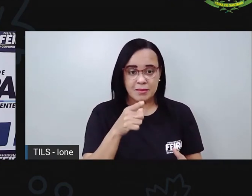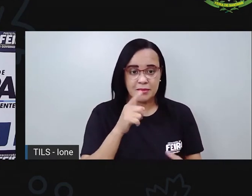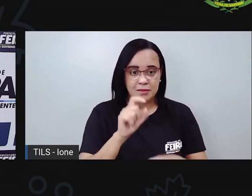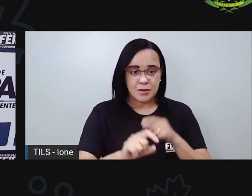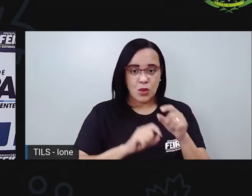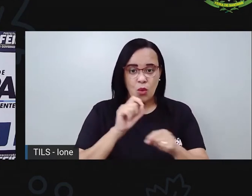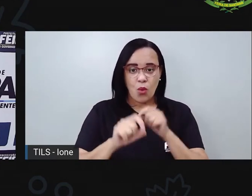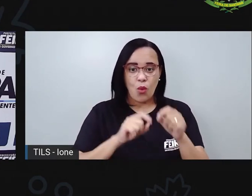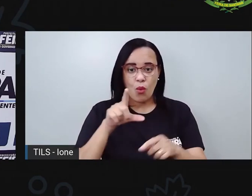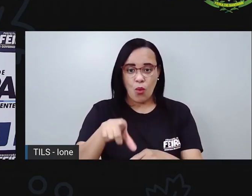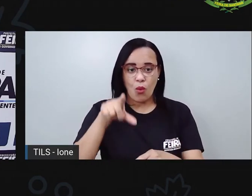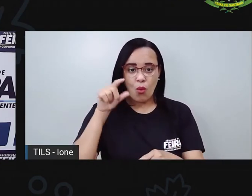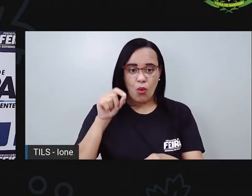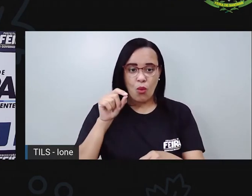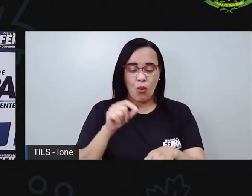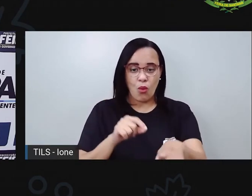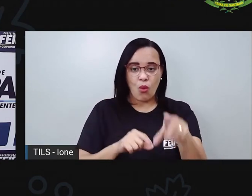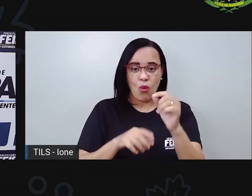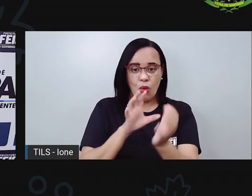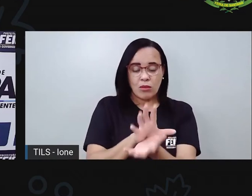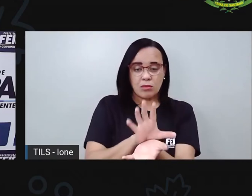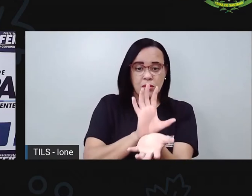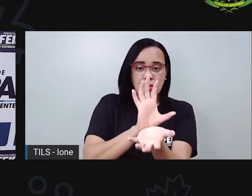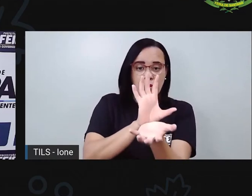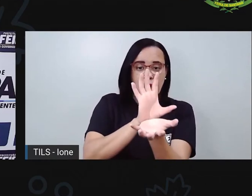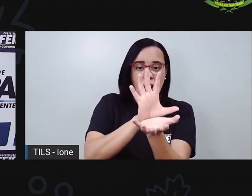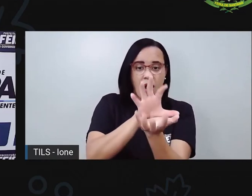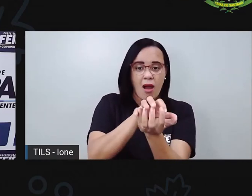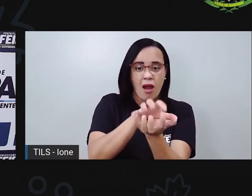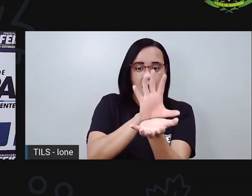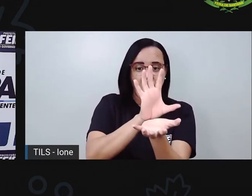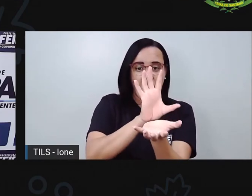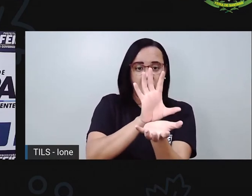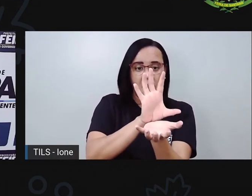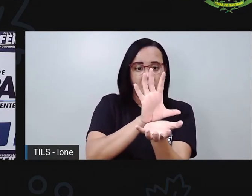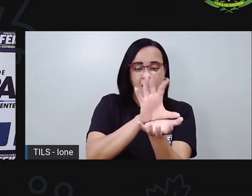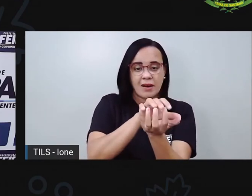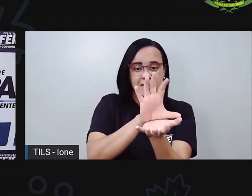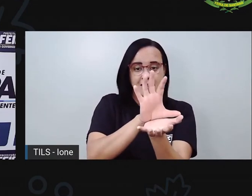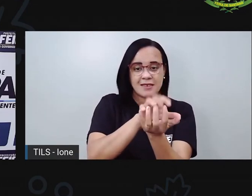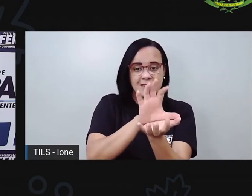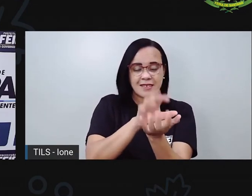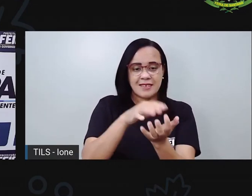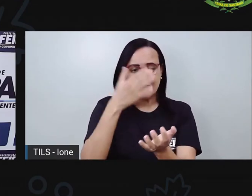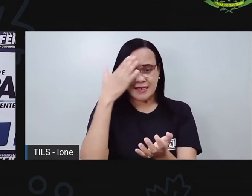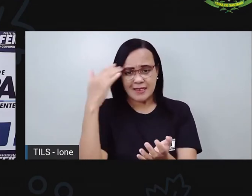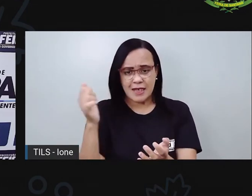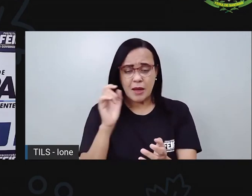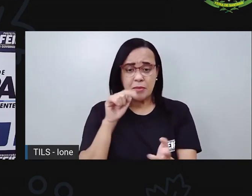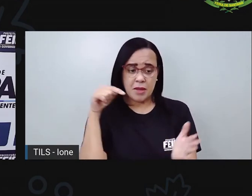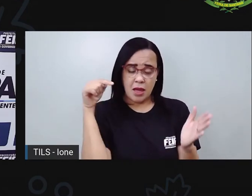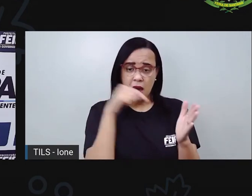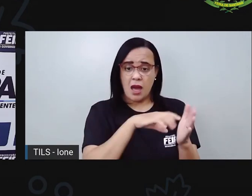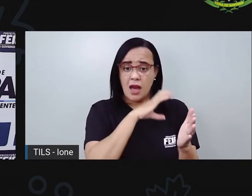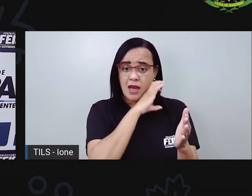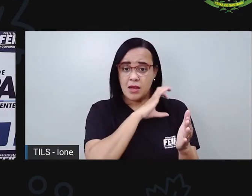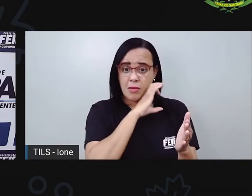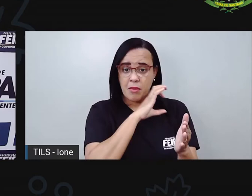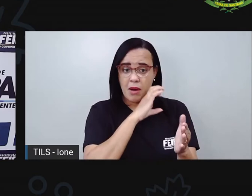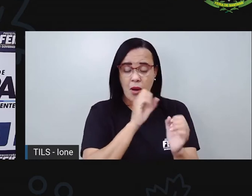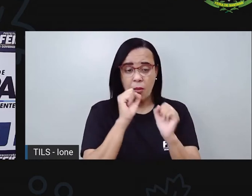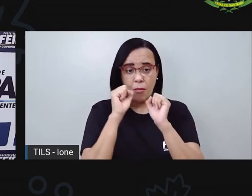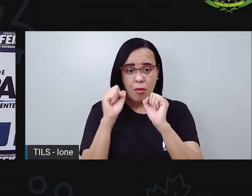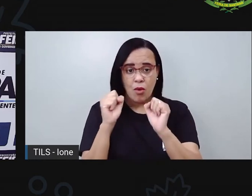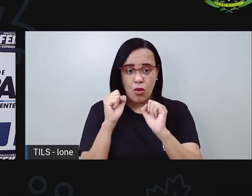eles escolheu ó tá com bocão aberto se vocês sabiam que o jacaré podem